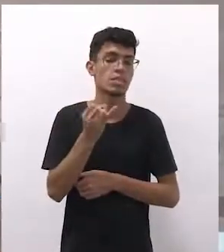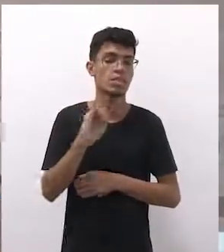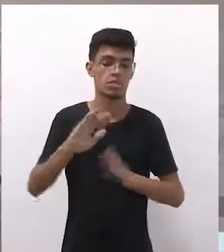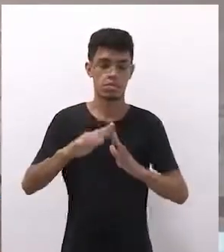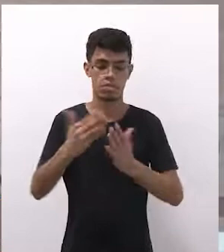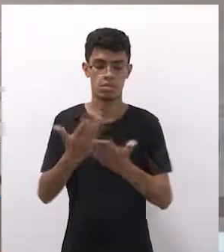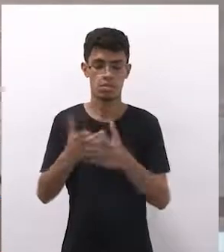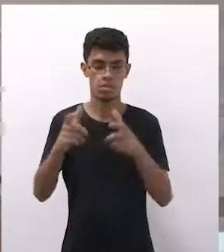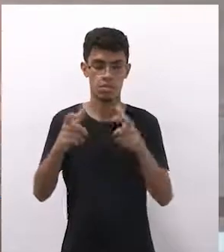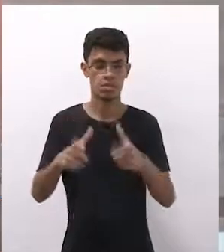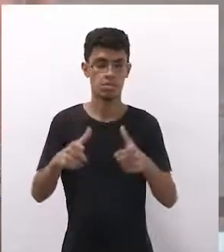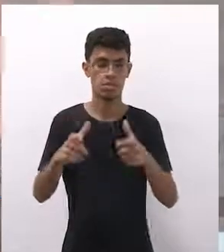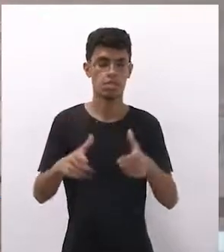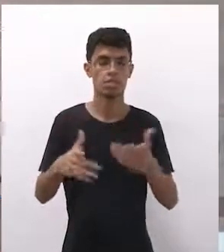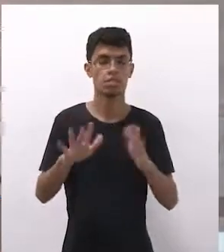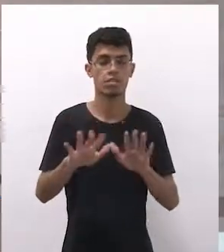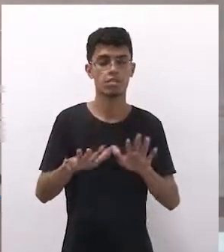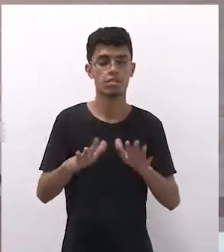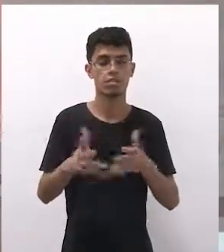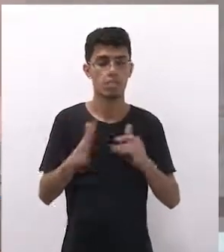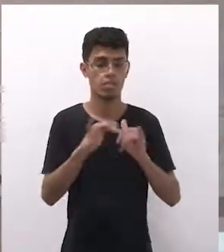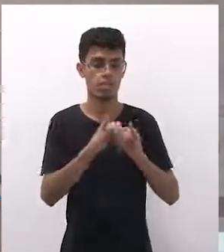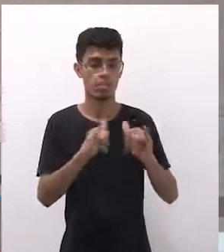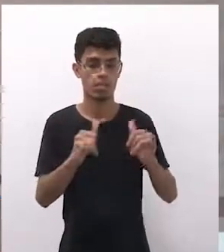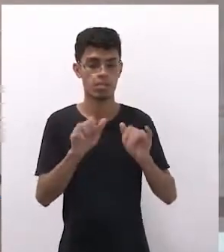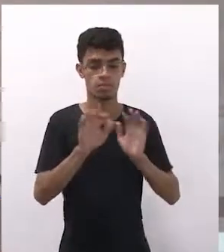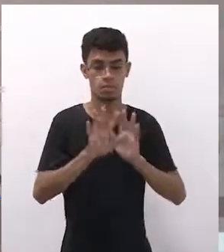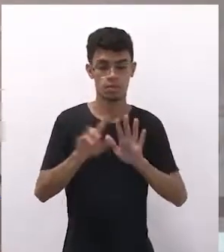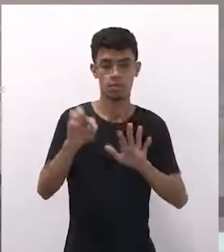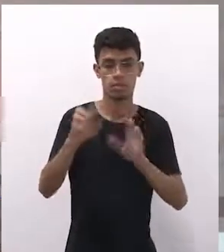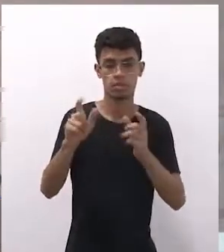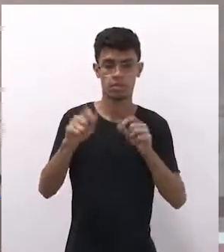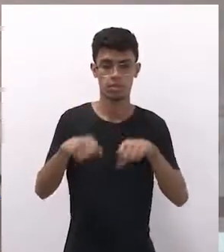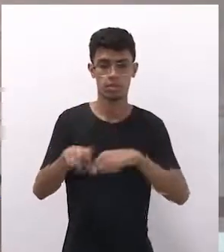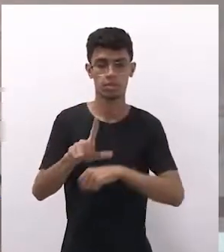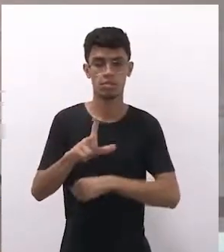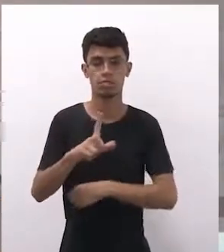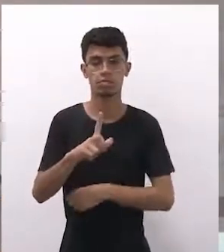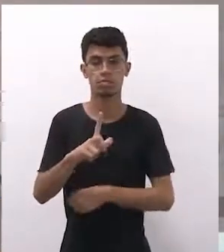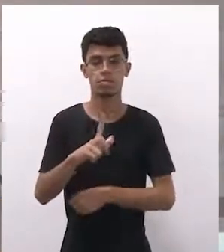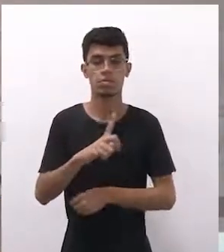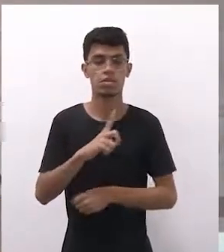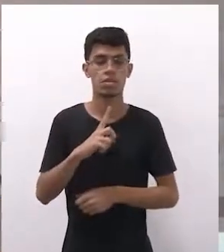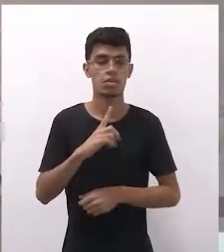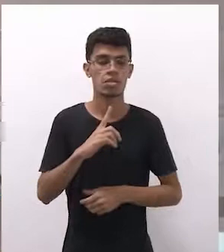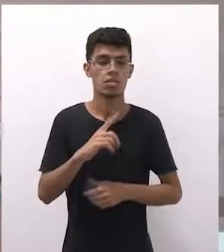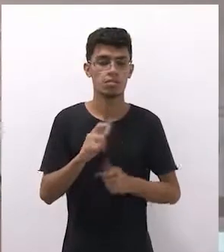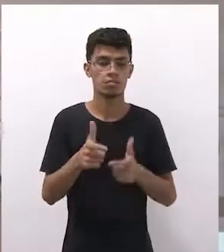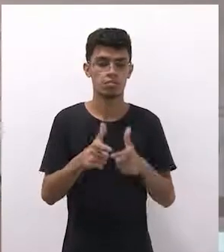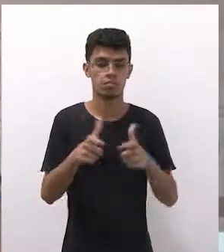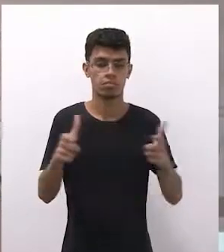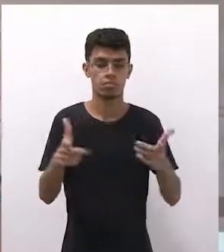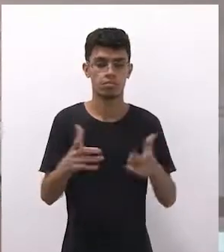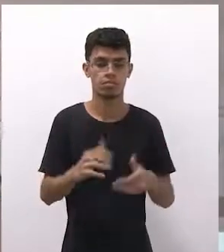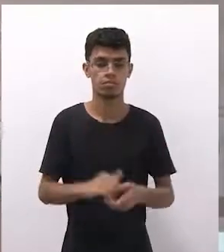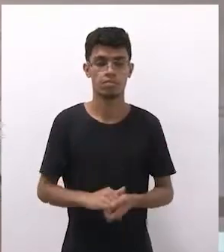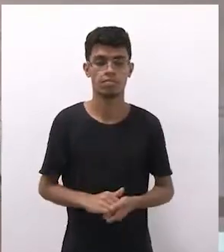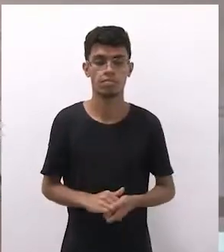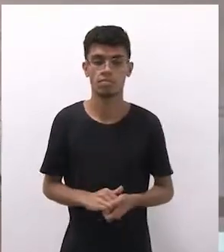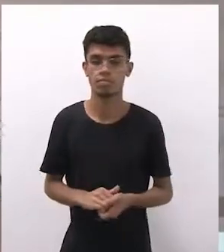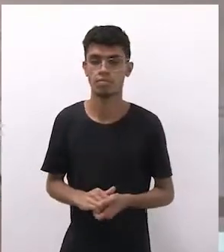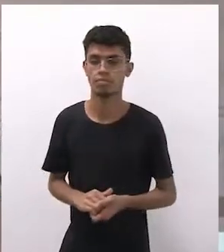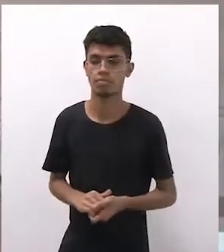for um ambiente acolhedor, se as pessoas que estão lá dentro não tiverem essa capacidade, essa tranquilidade para formar. Então, é a gente falar